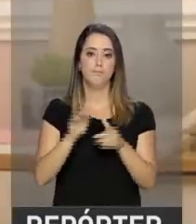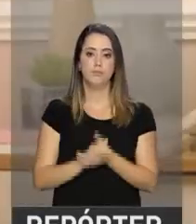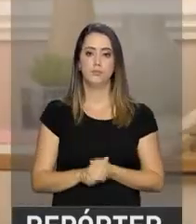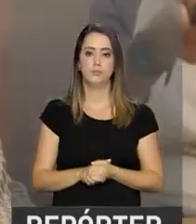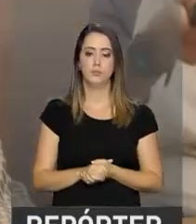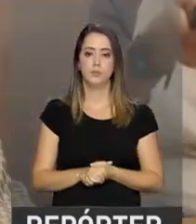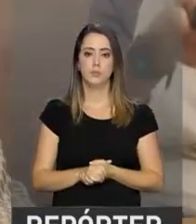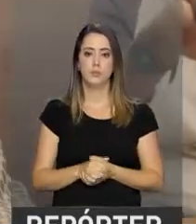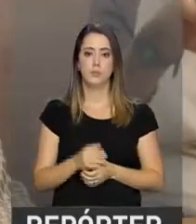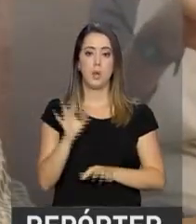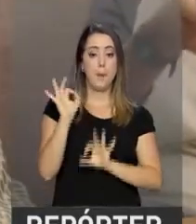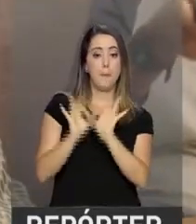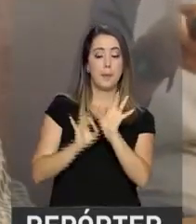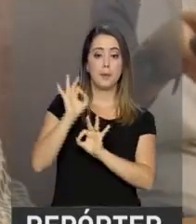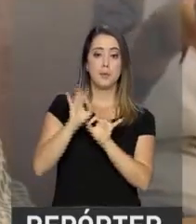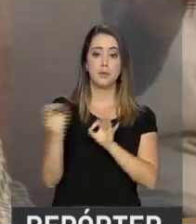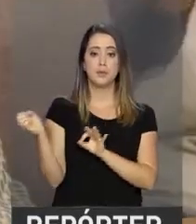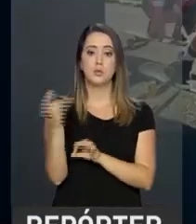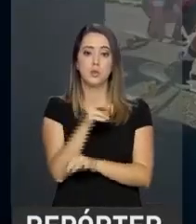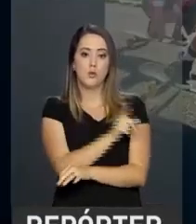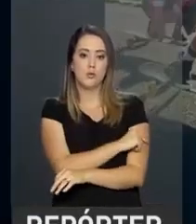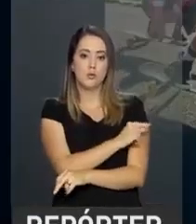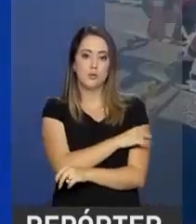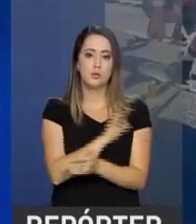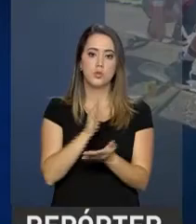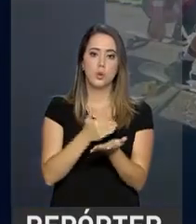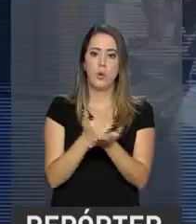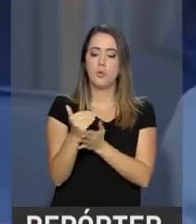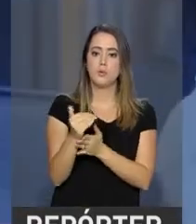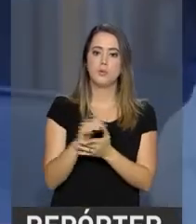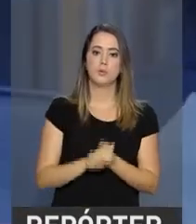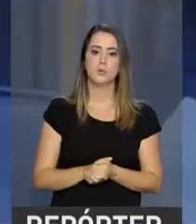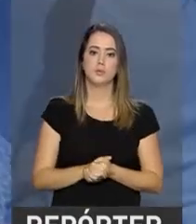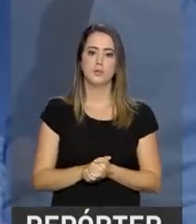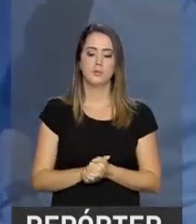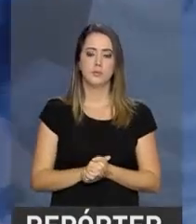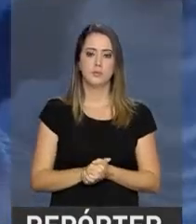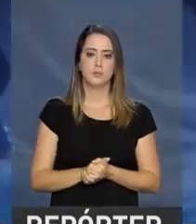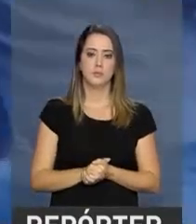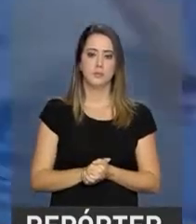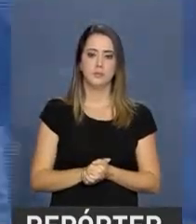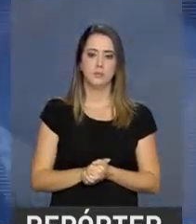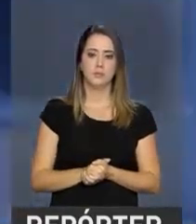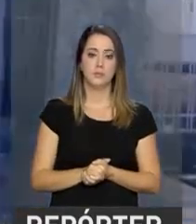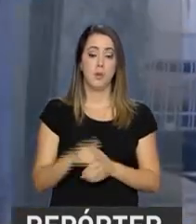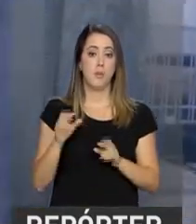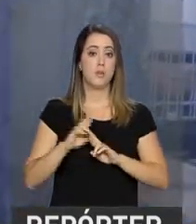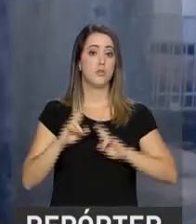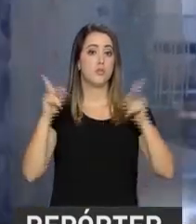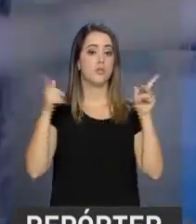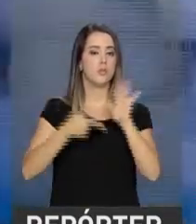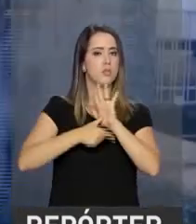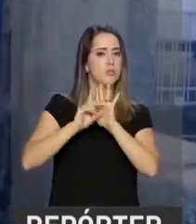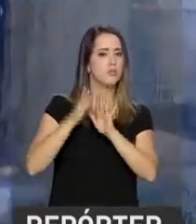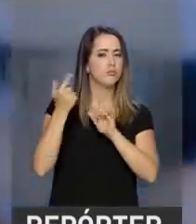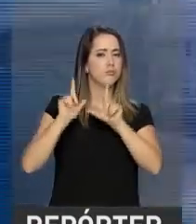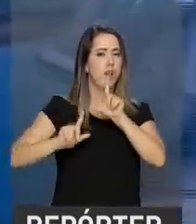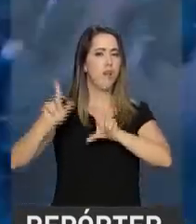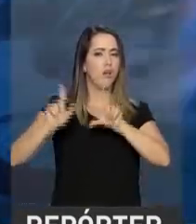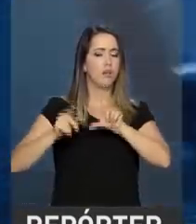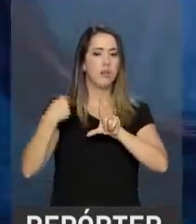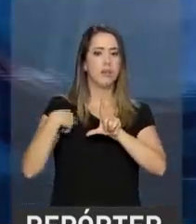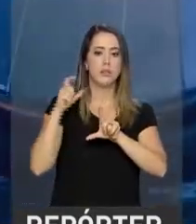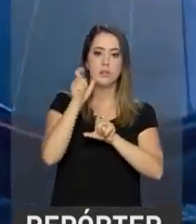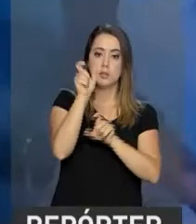porque a nova temporada de vacinação já começou mas diferente da série de tv ativos